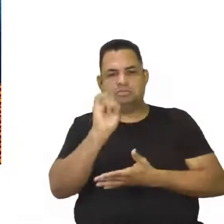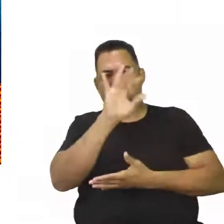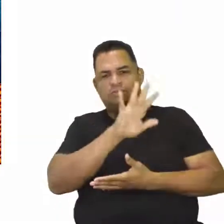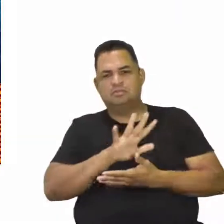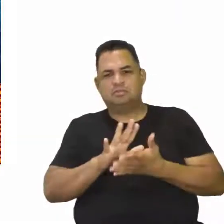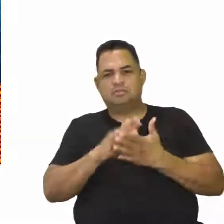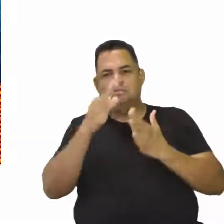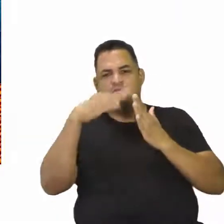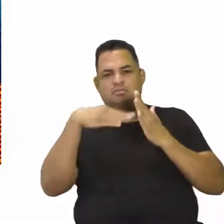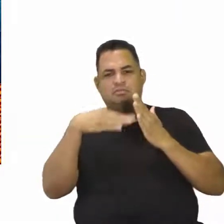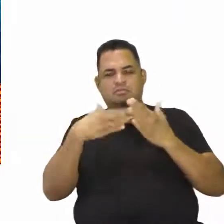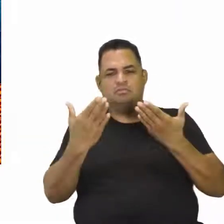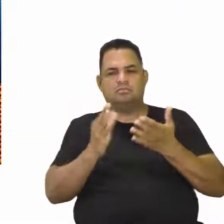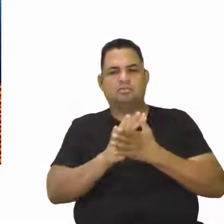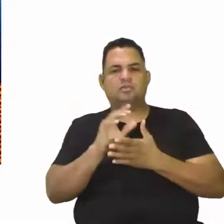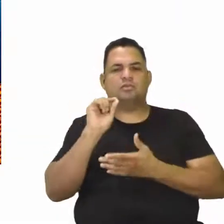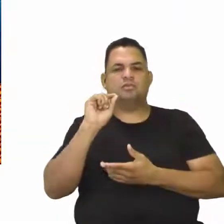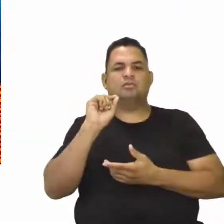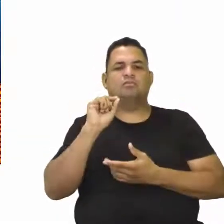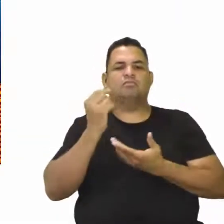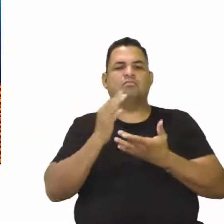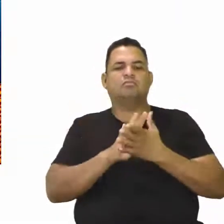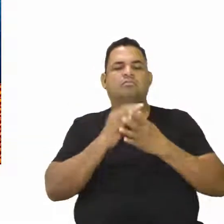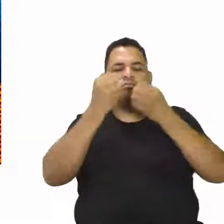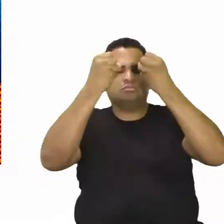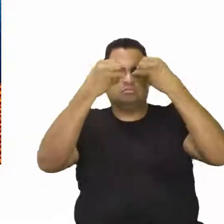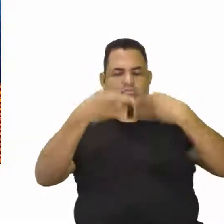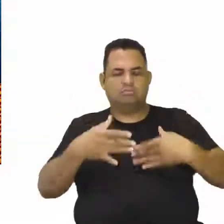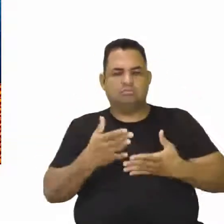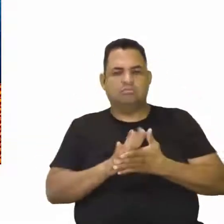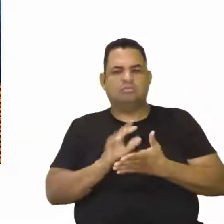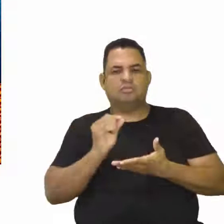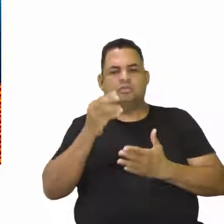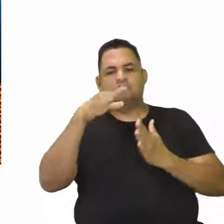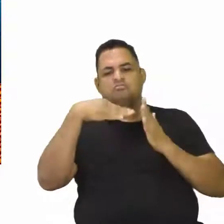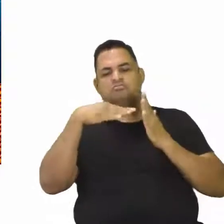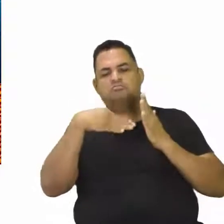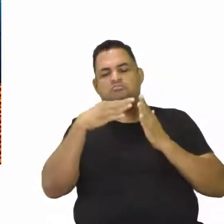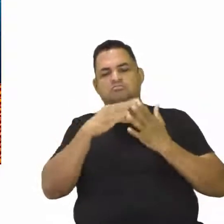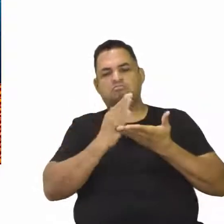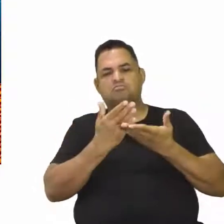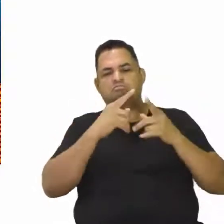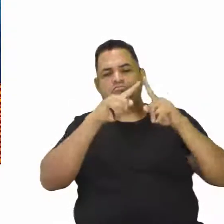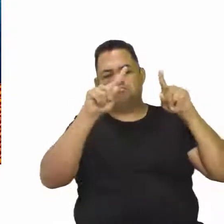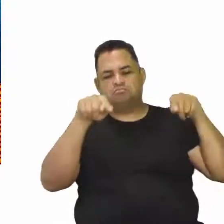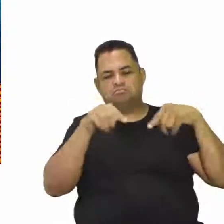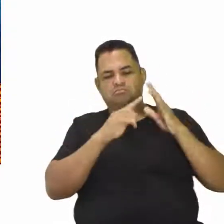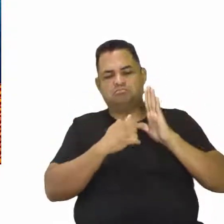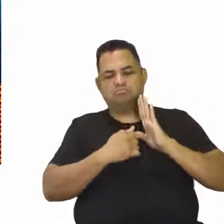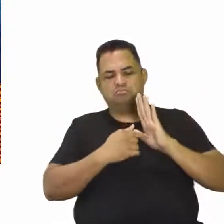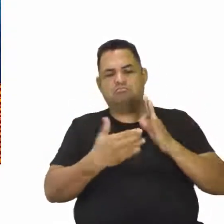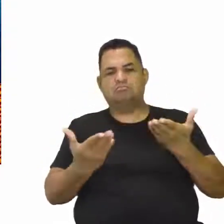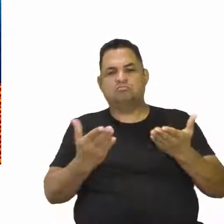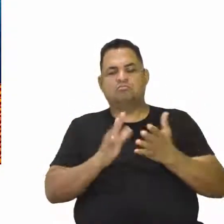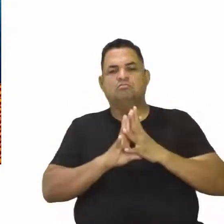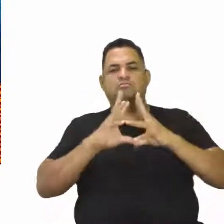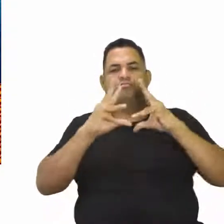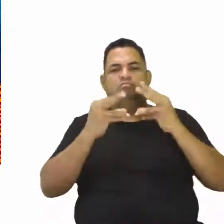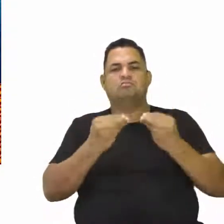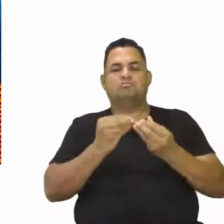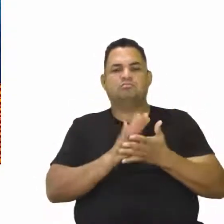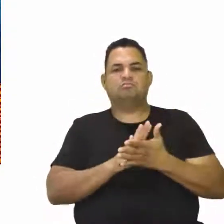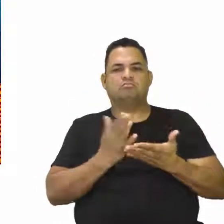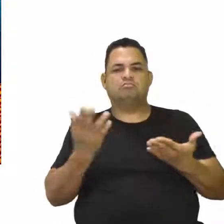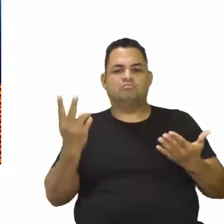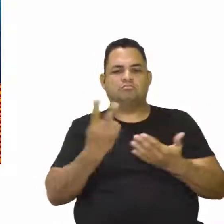com uma pintura? O que ele aborda? O que uma pintura ela está querendo expressar? Toda